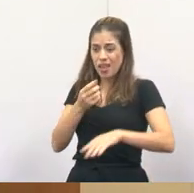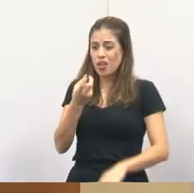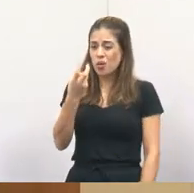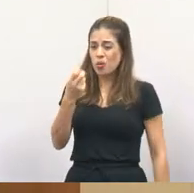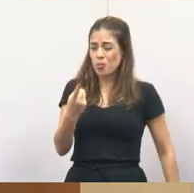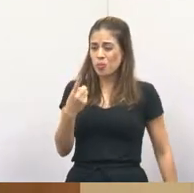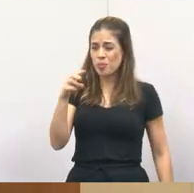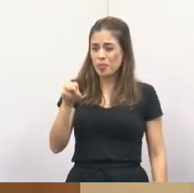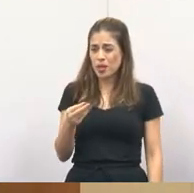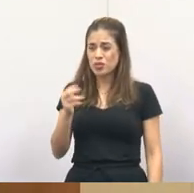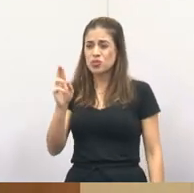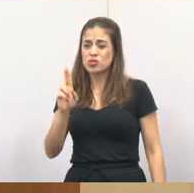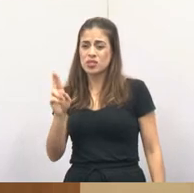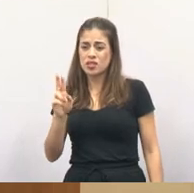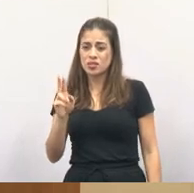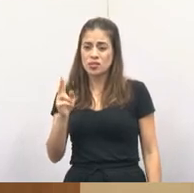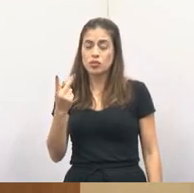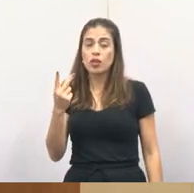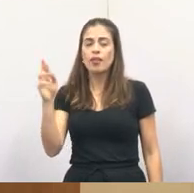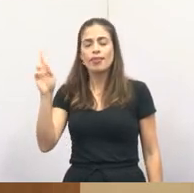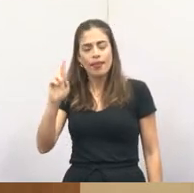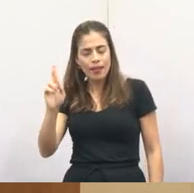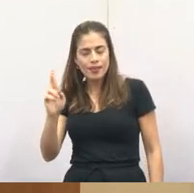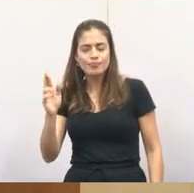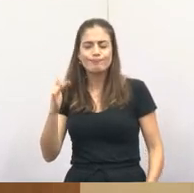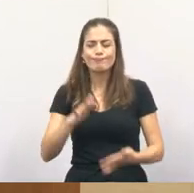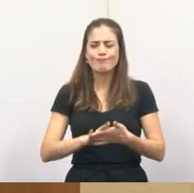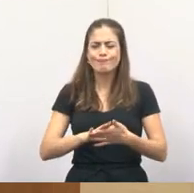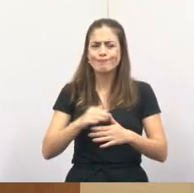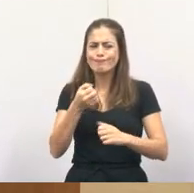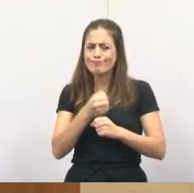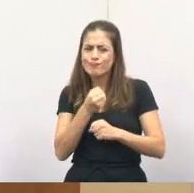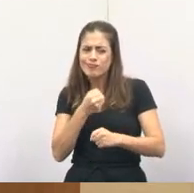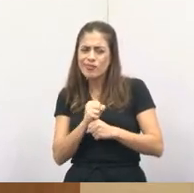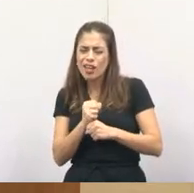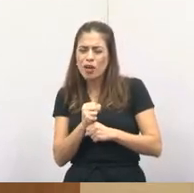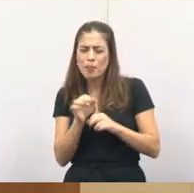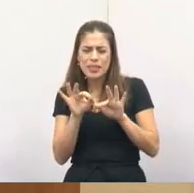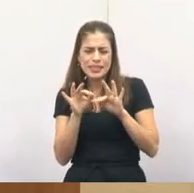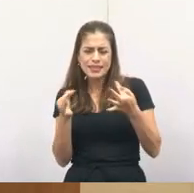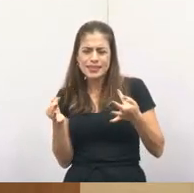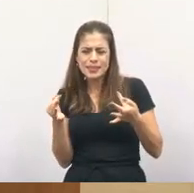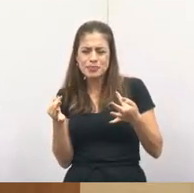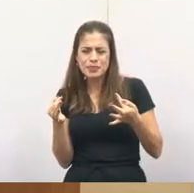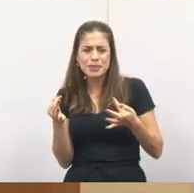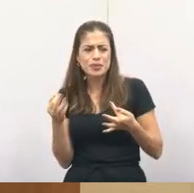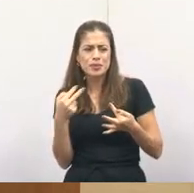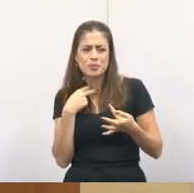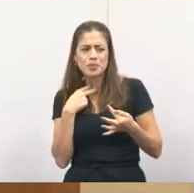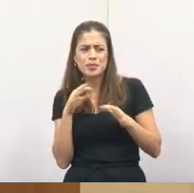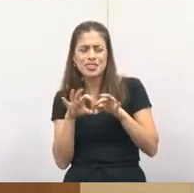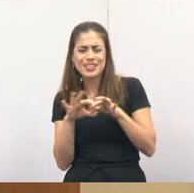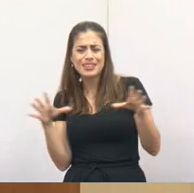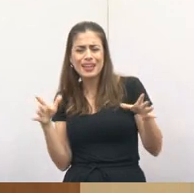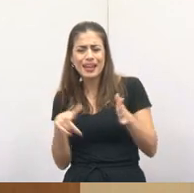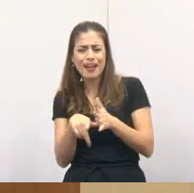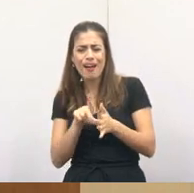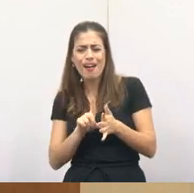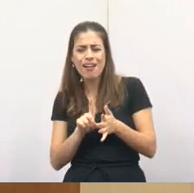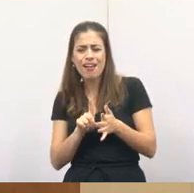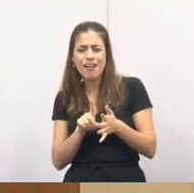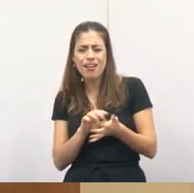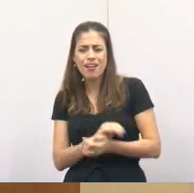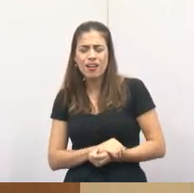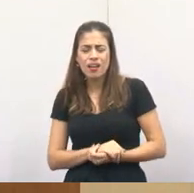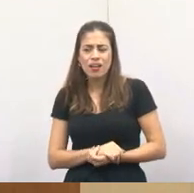reais será que uma obra dessa que não é tão complexa assim não poderia ter sido entregue a mais tempo evidente